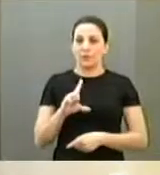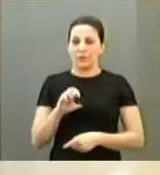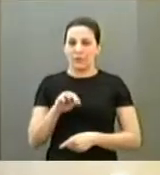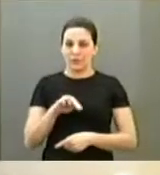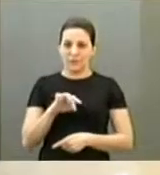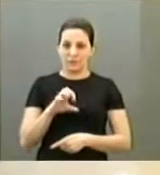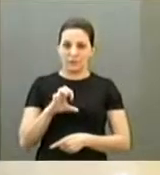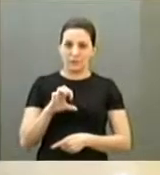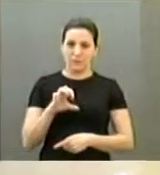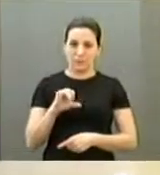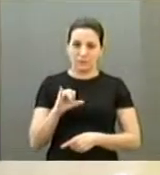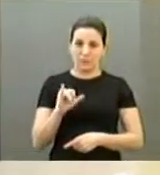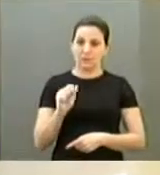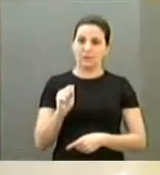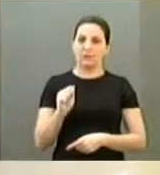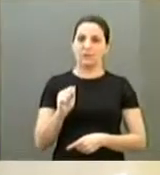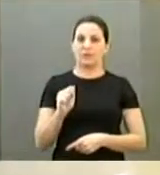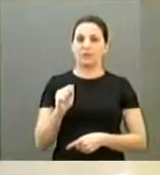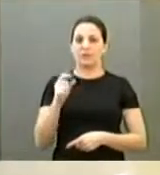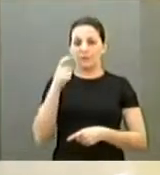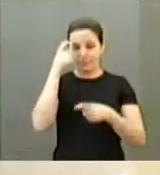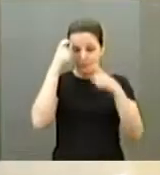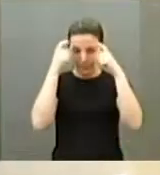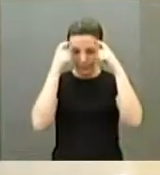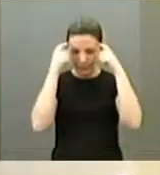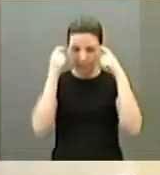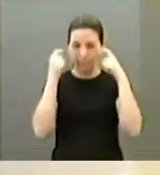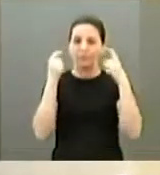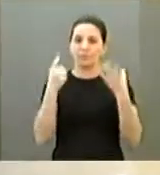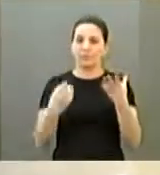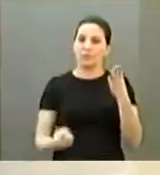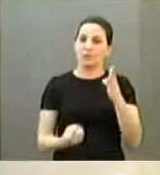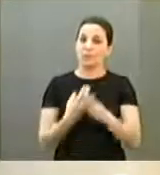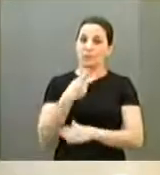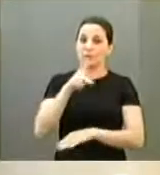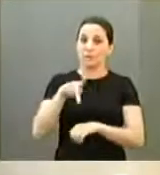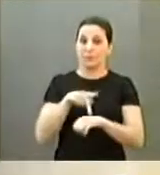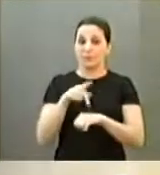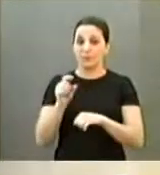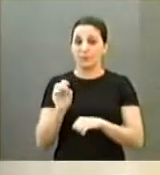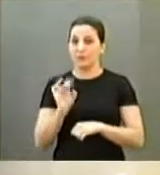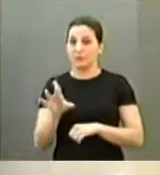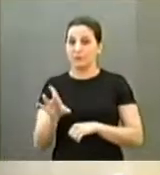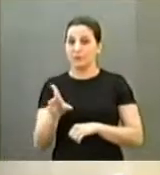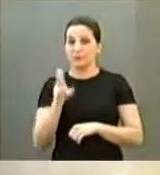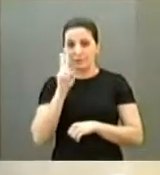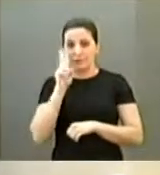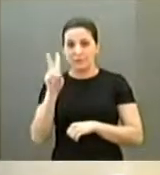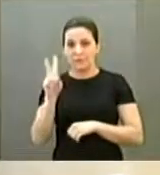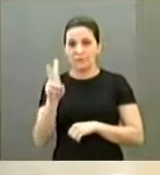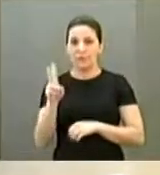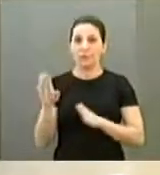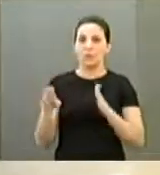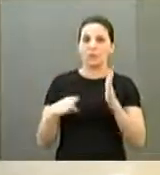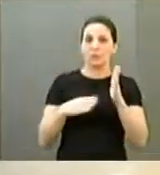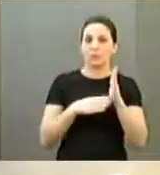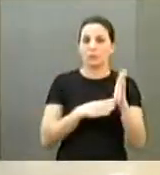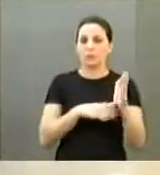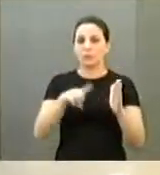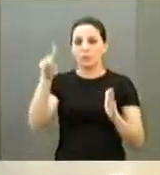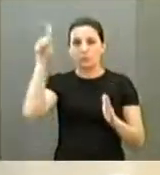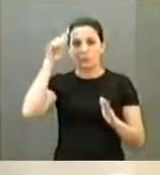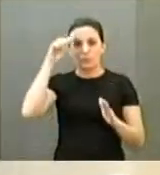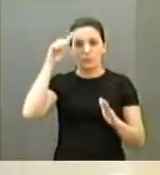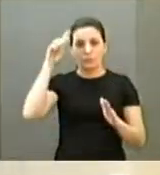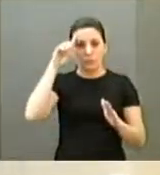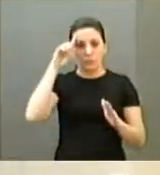fato, ficou inevitável para o nosso país. Se nós pegarmos os últimos dias e as notícias dos